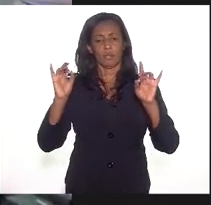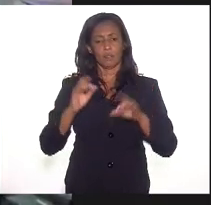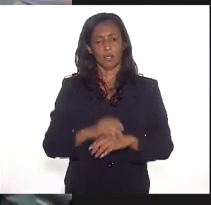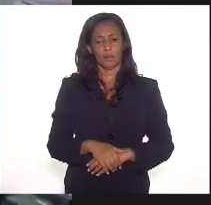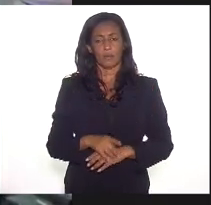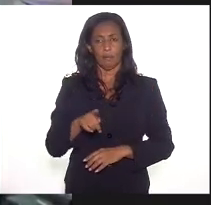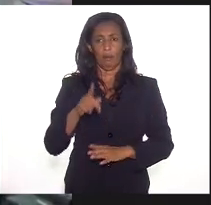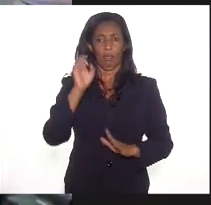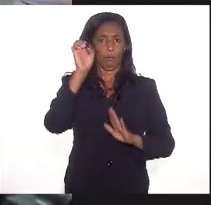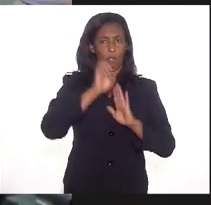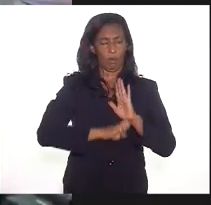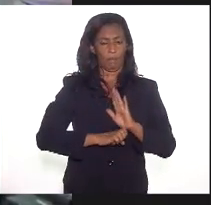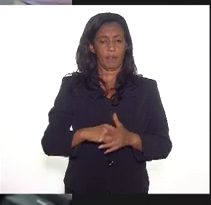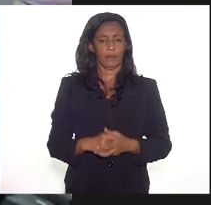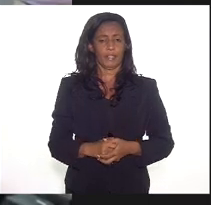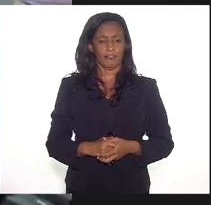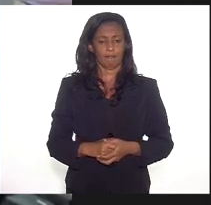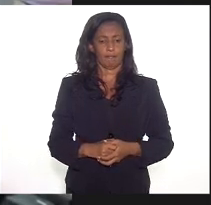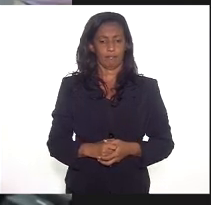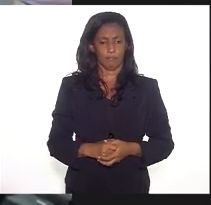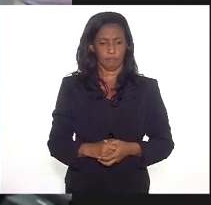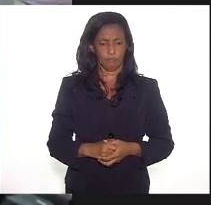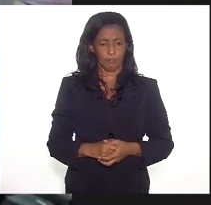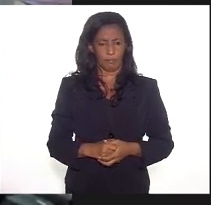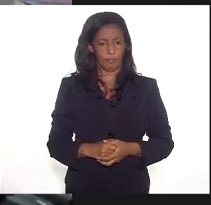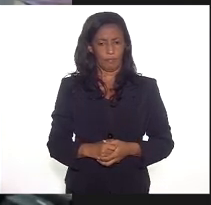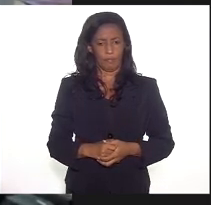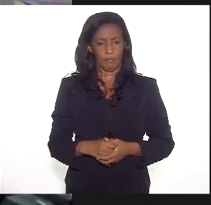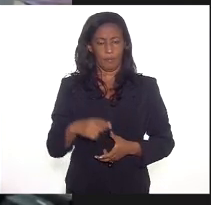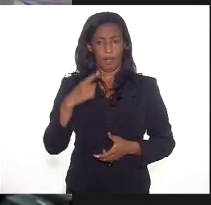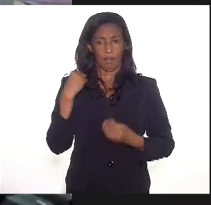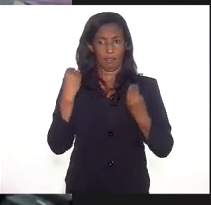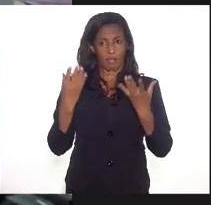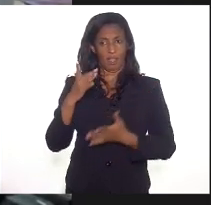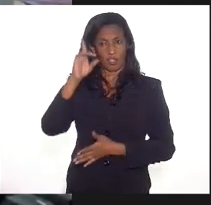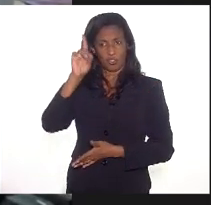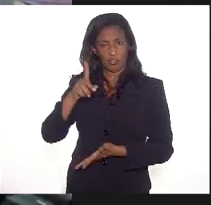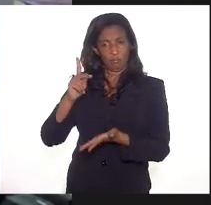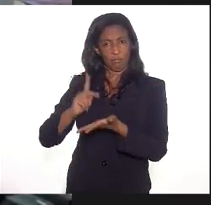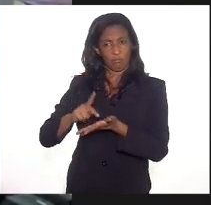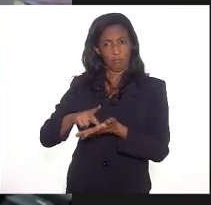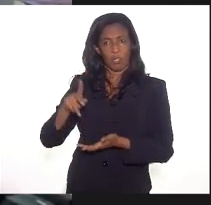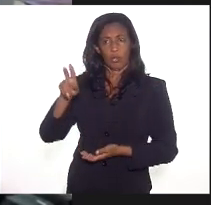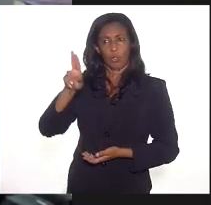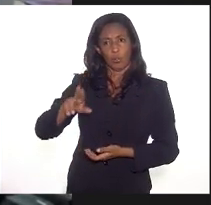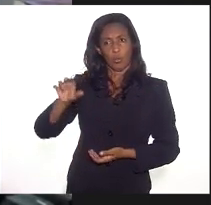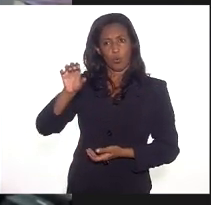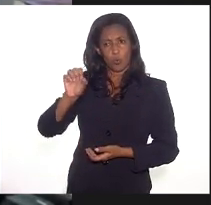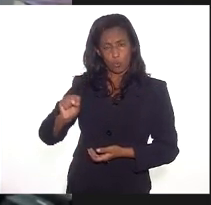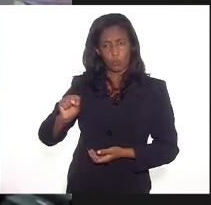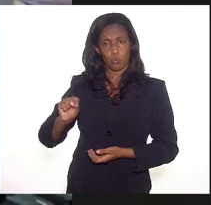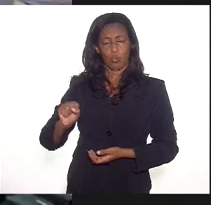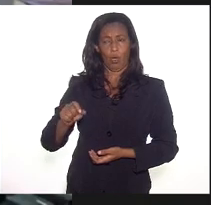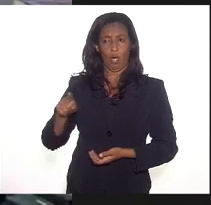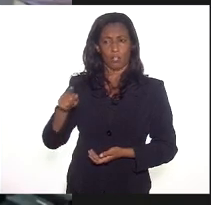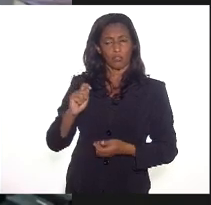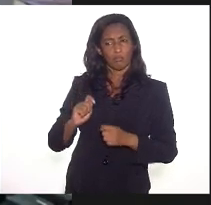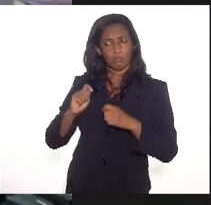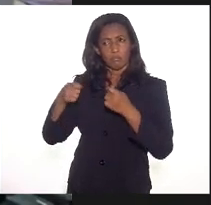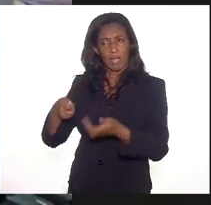é uma emenda que, ao titular com o direito real de uso, a gente garante aí que não